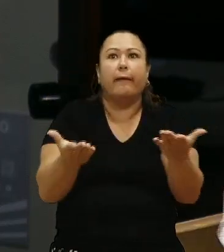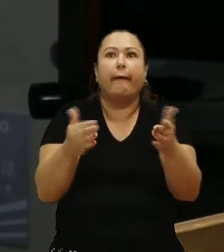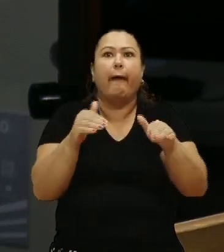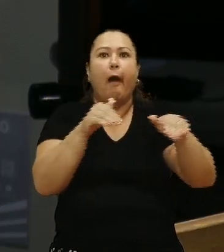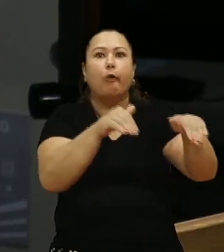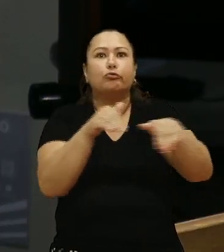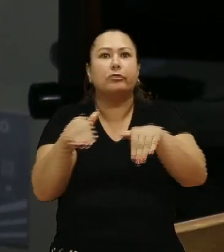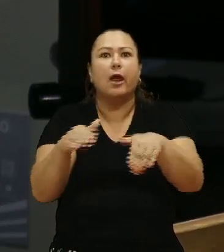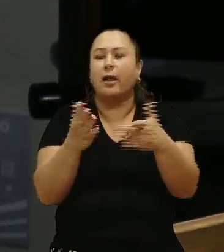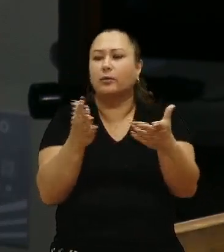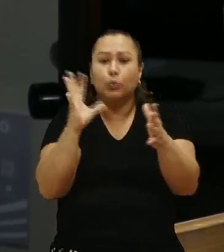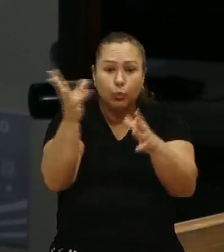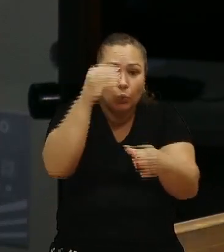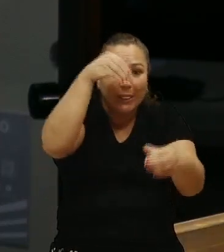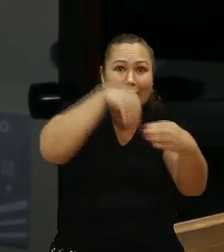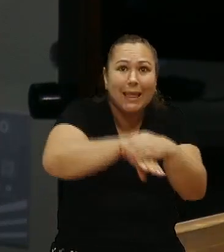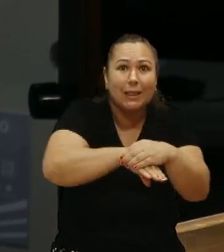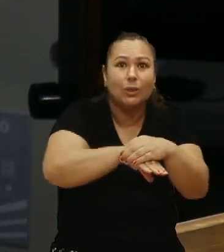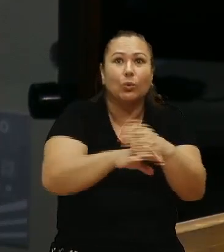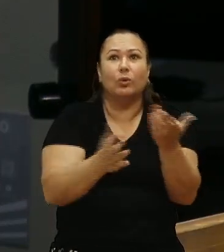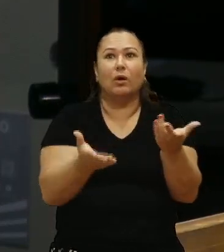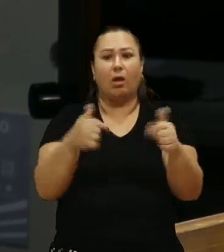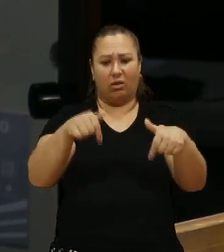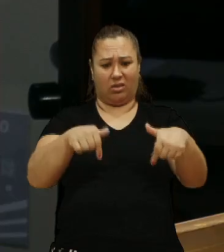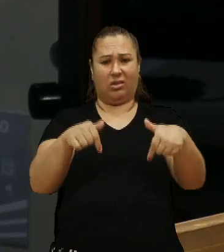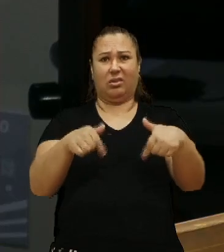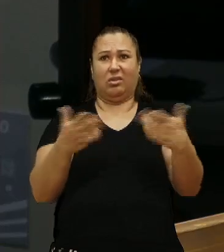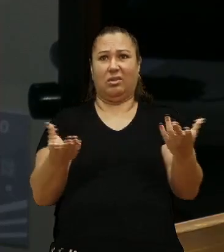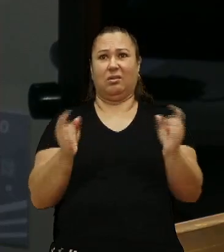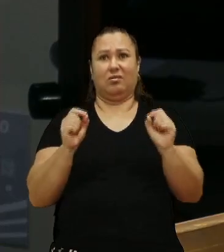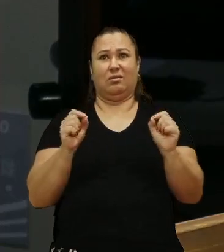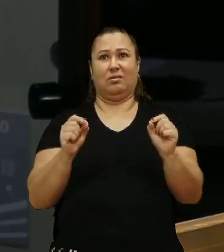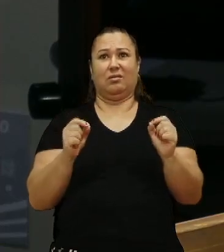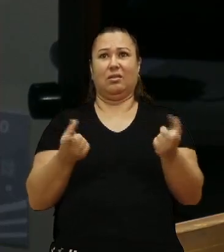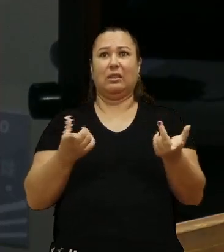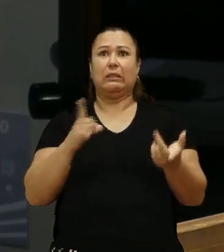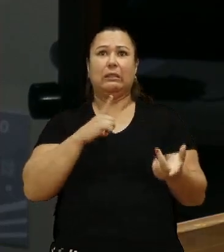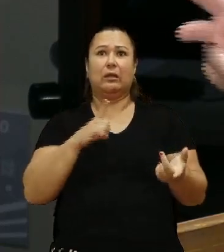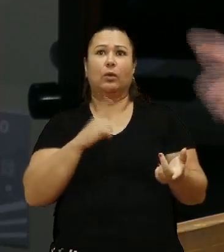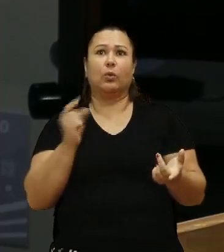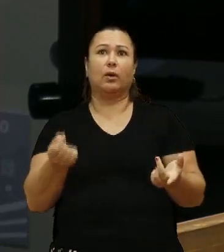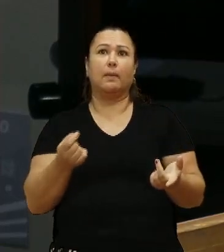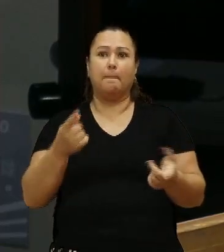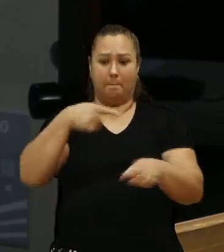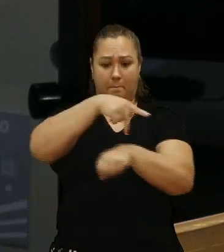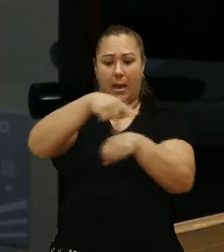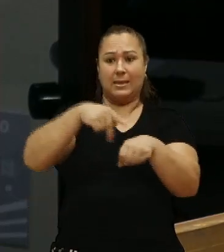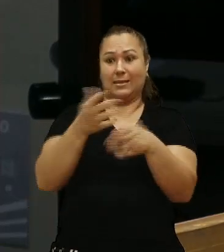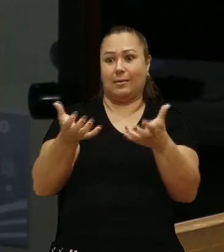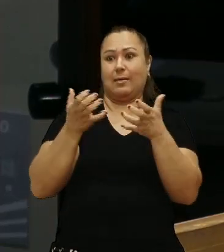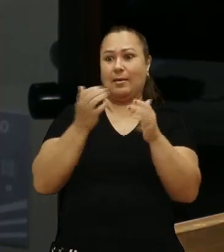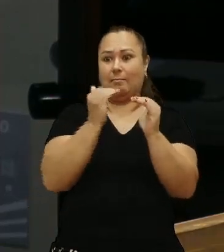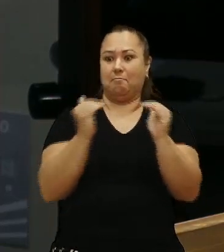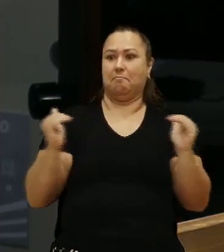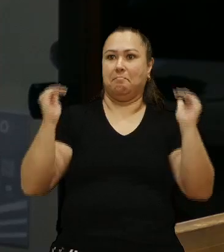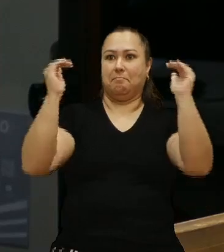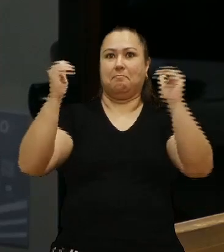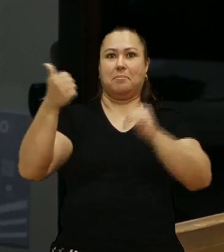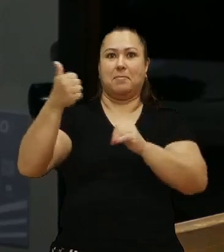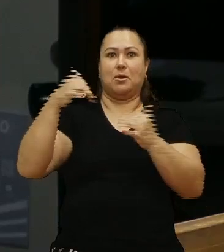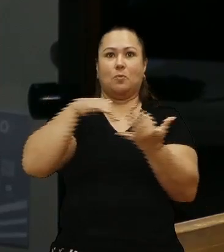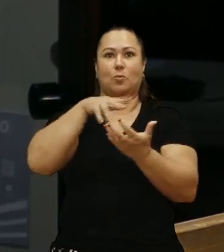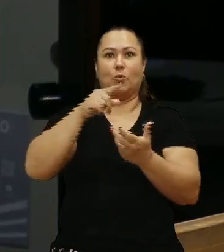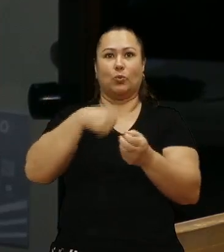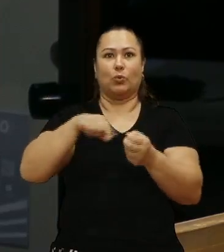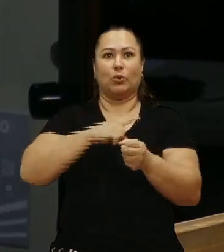todos containers internos. Daí aqui, que nós temos a ambição, vereador Santo Fatinel, de ser um país de primeiro mundo, e nós, como